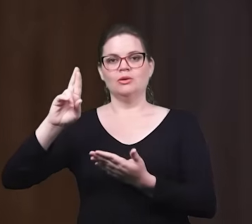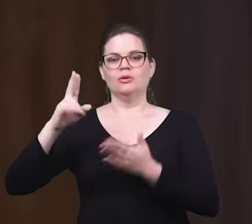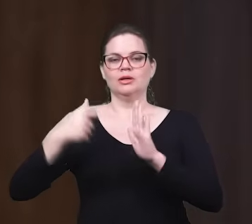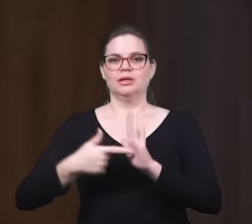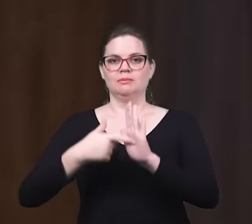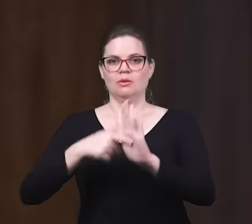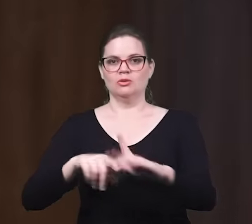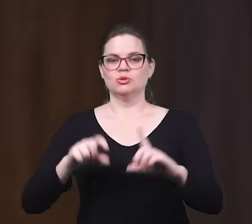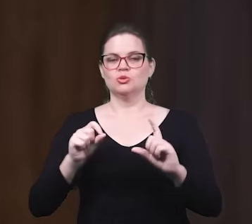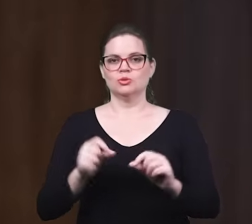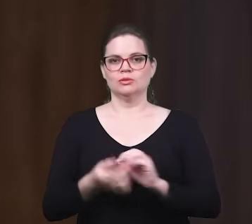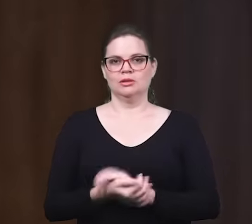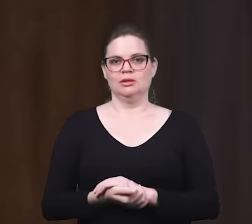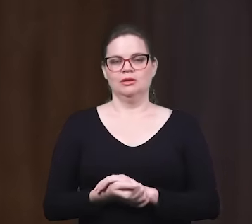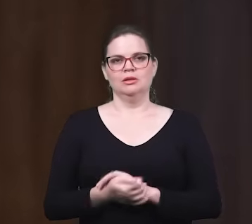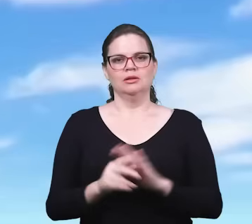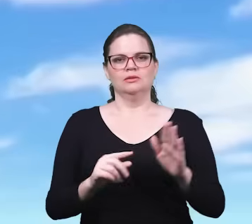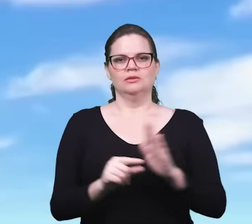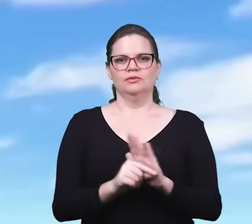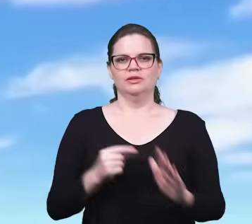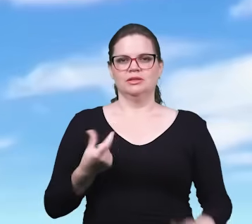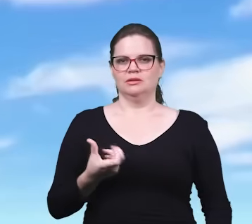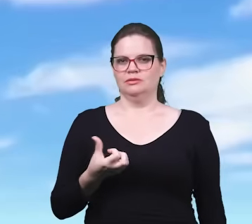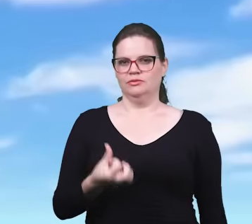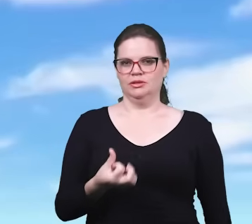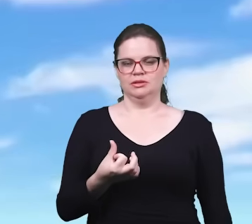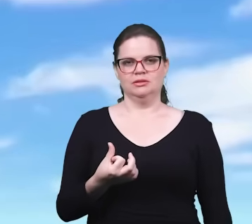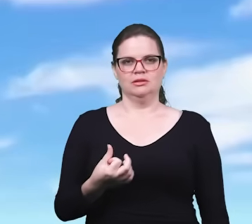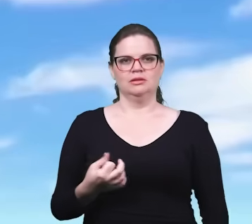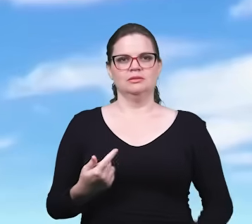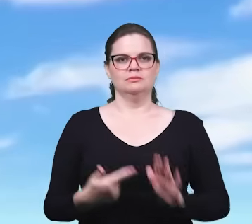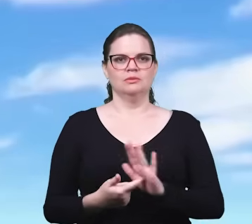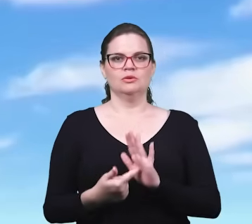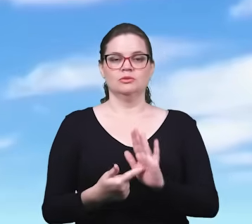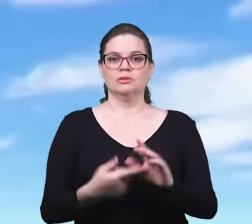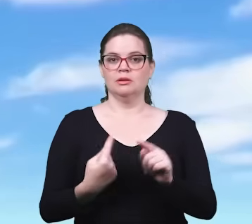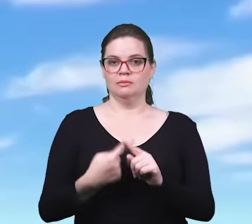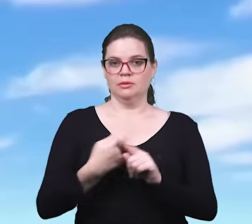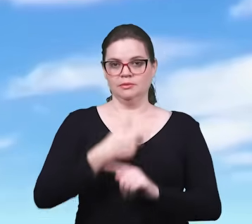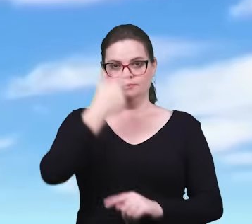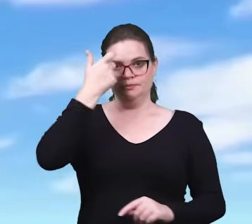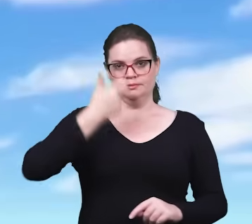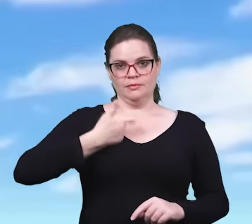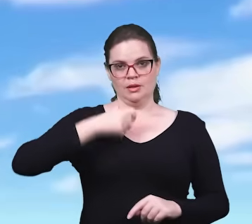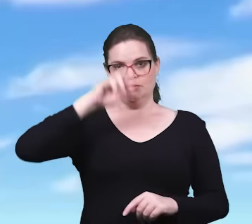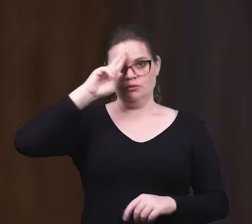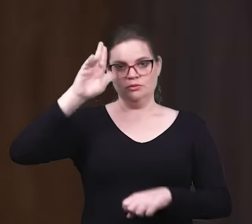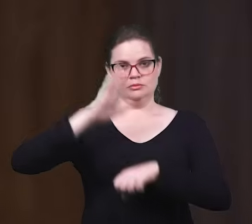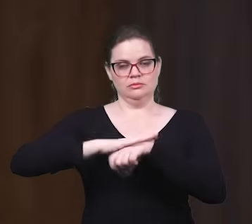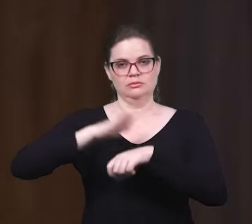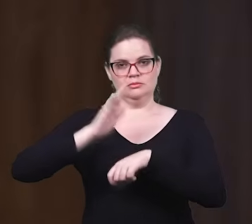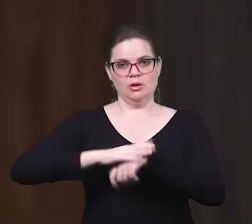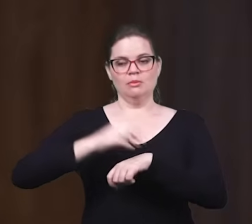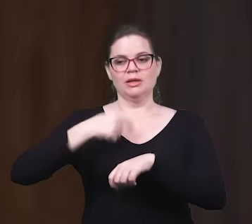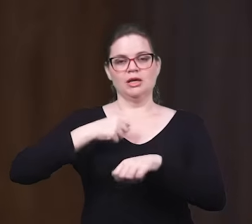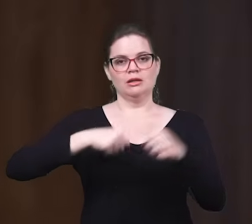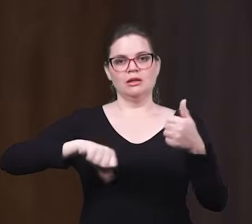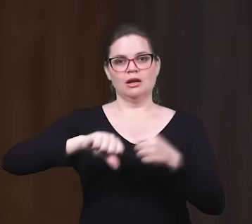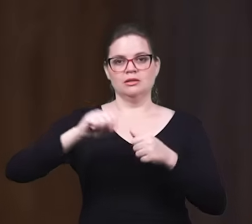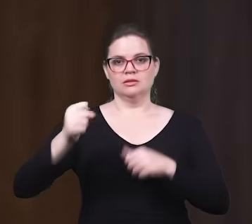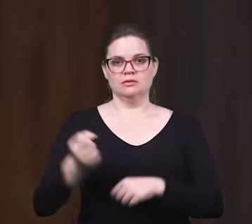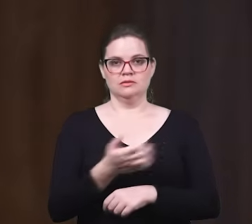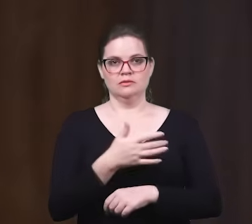texto, no verso 26, o Senhor diz assim: porque eu sou o Senhor que te sara. É aquela expressão